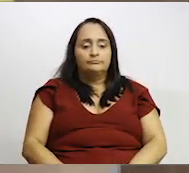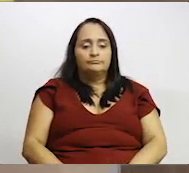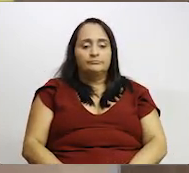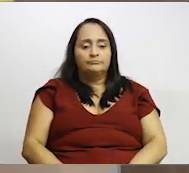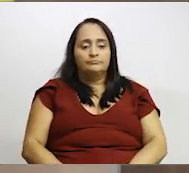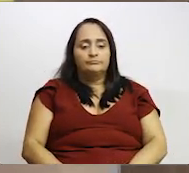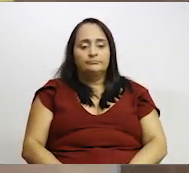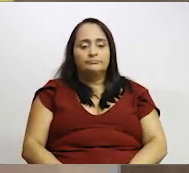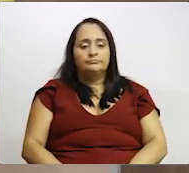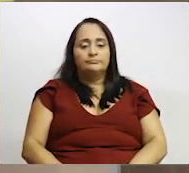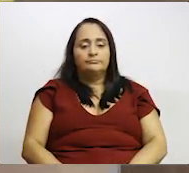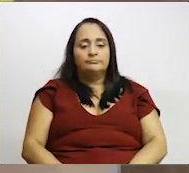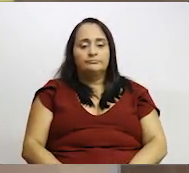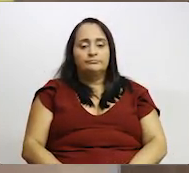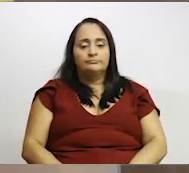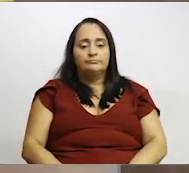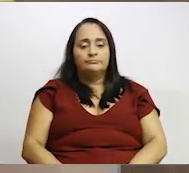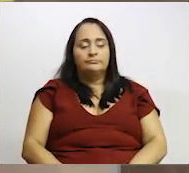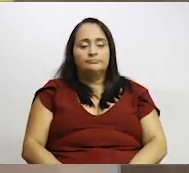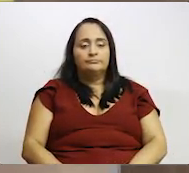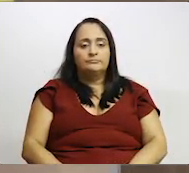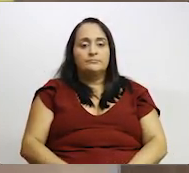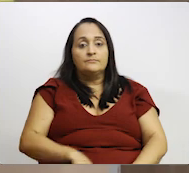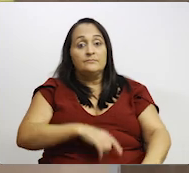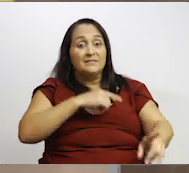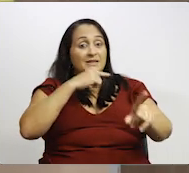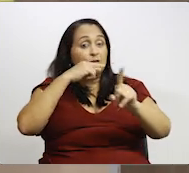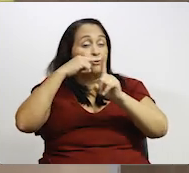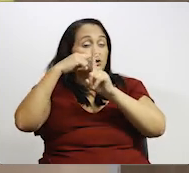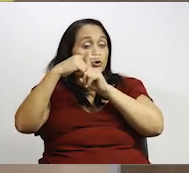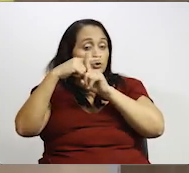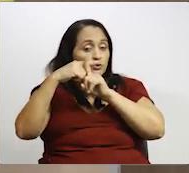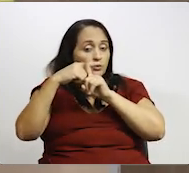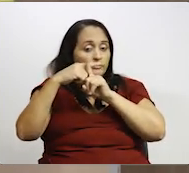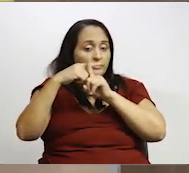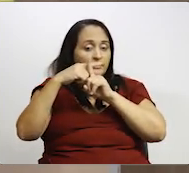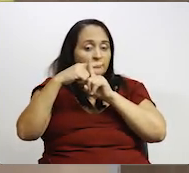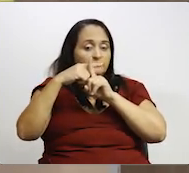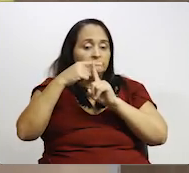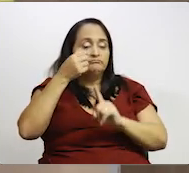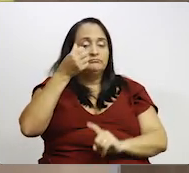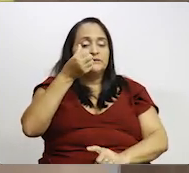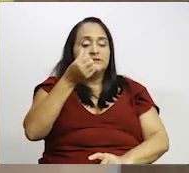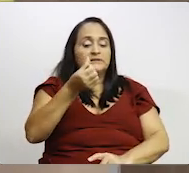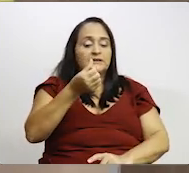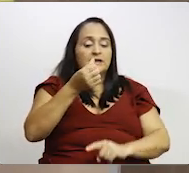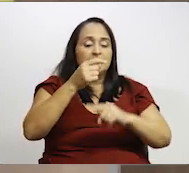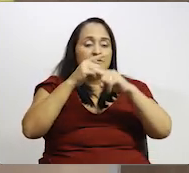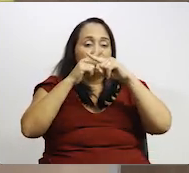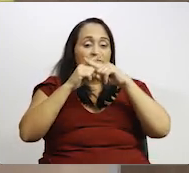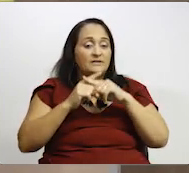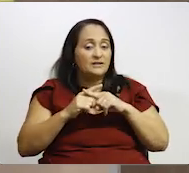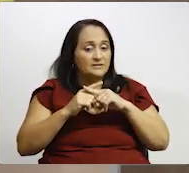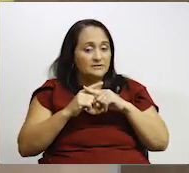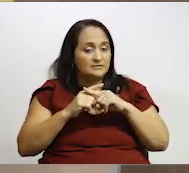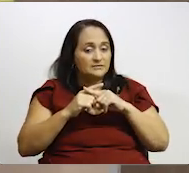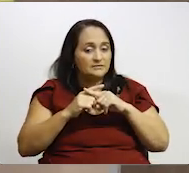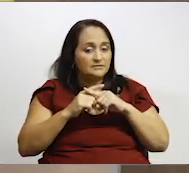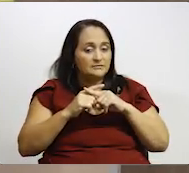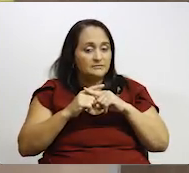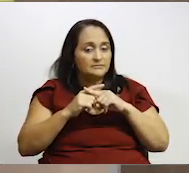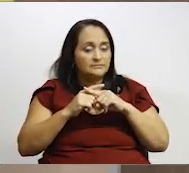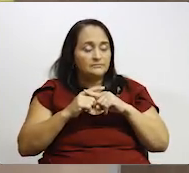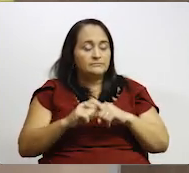eu vou pegar 1/6 e somar 6